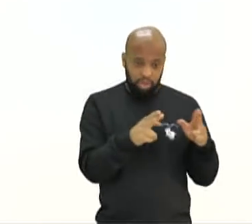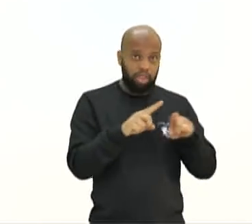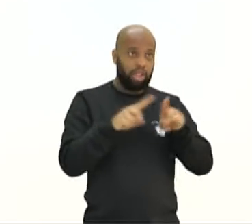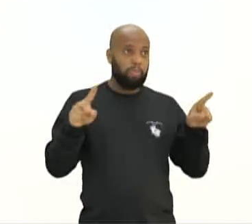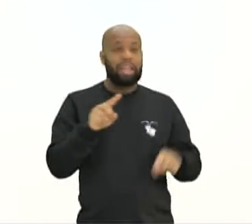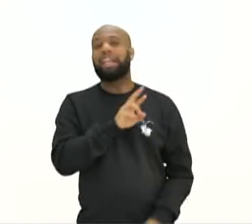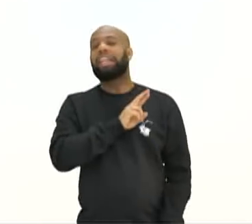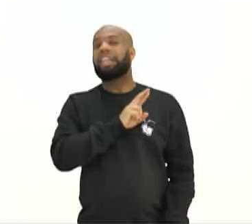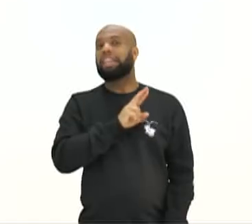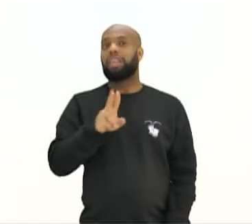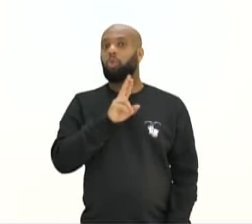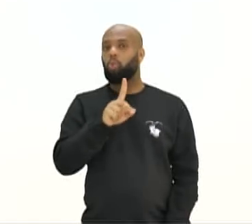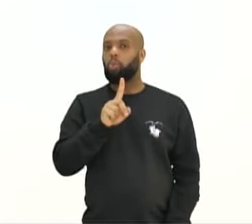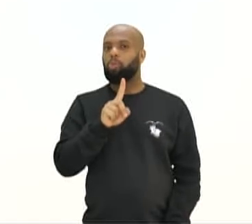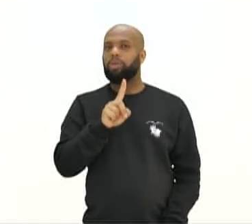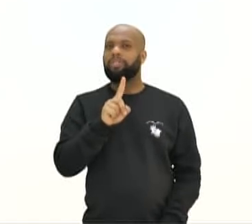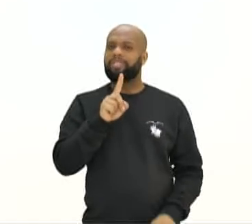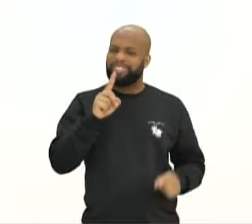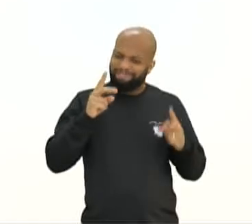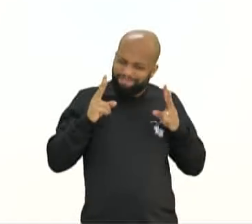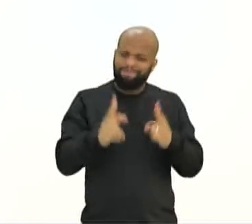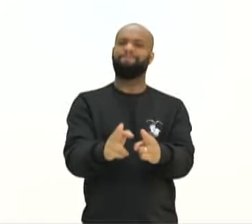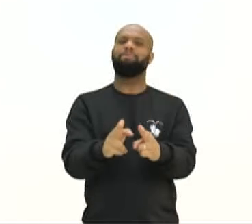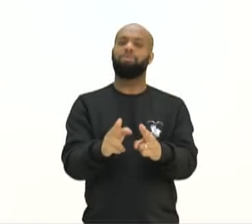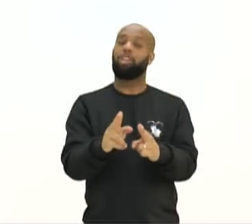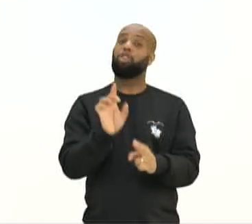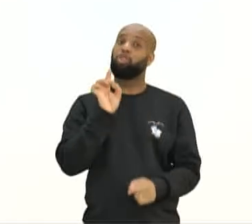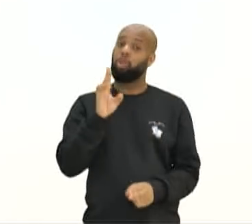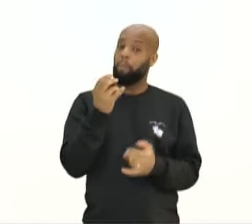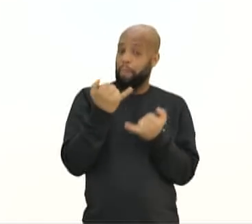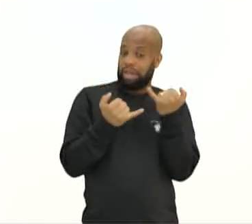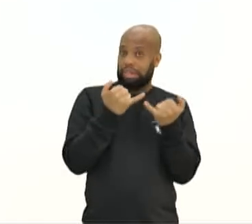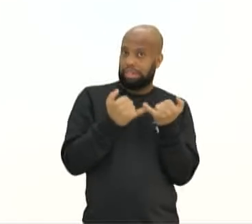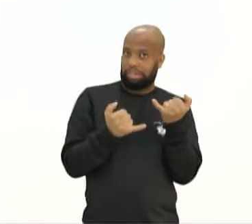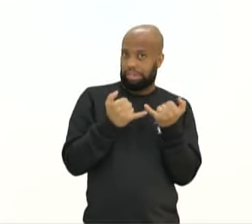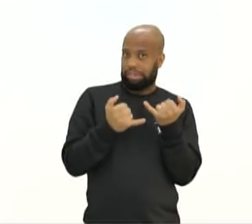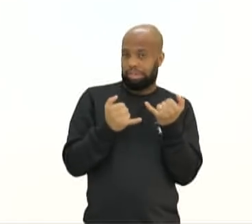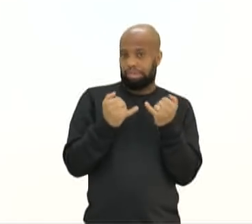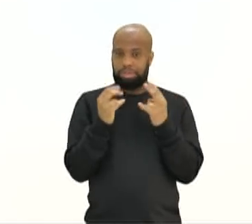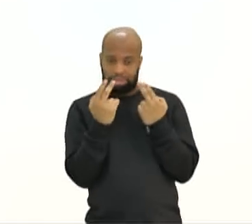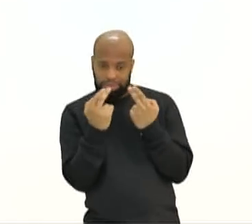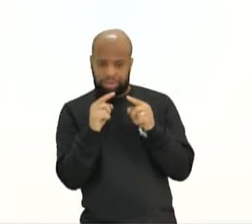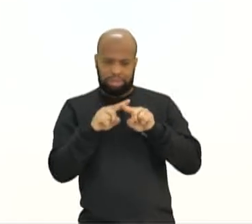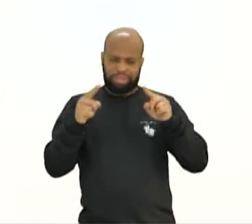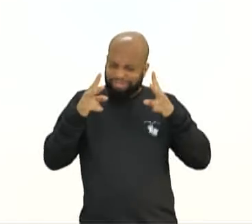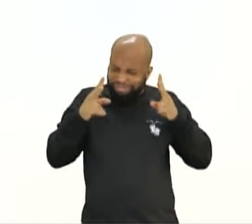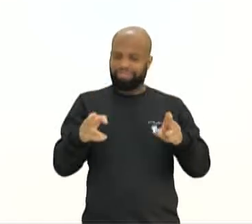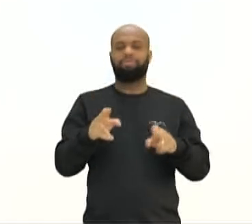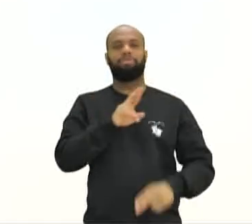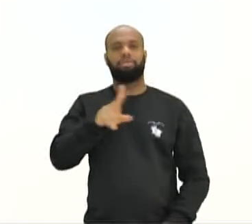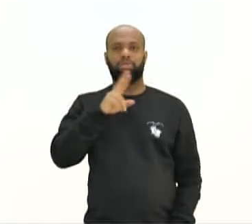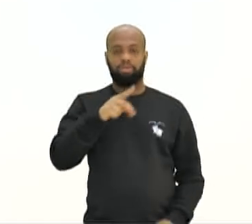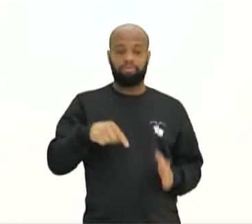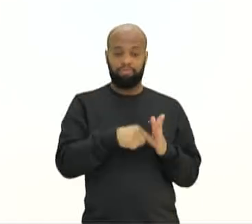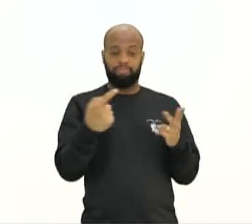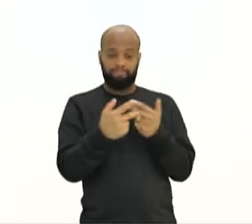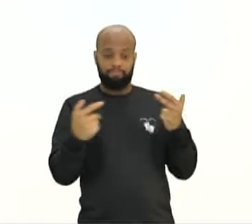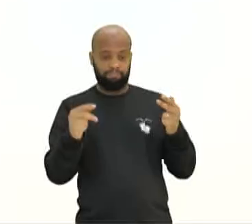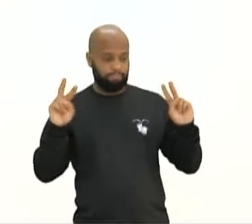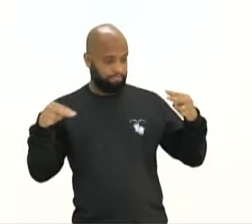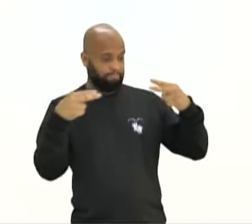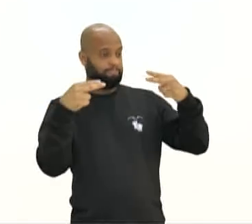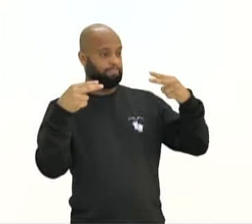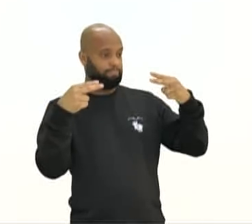não são idênticas. Então, é a primeira pista ali que nós temos dessa amiga. Ela se vê no